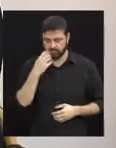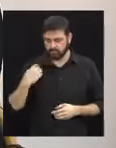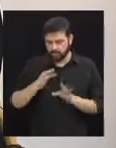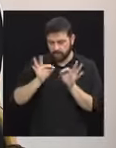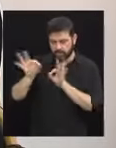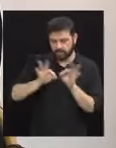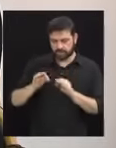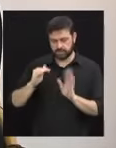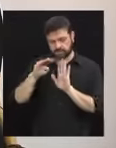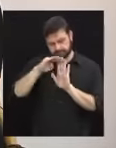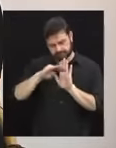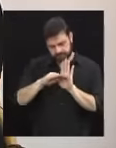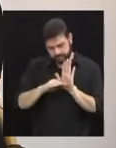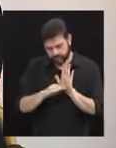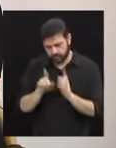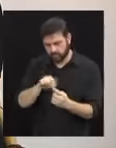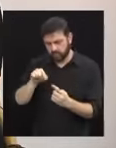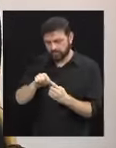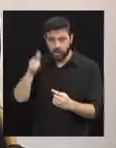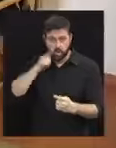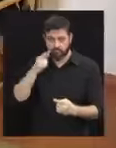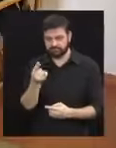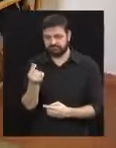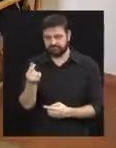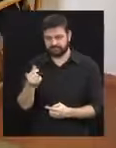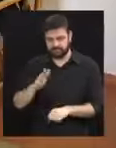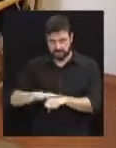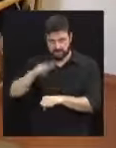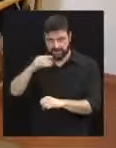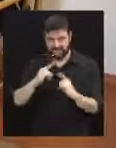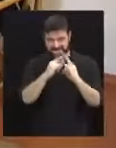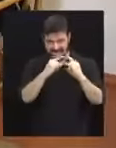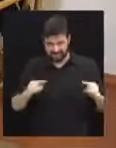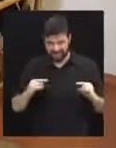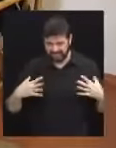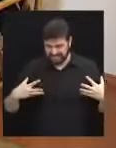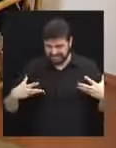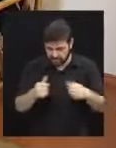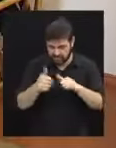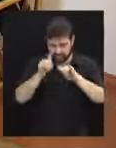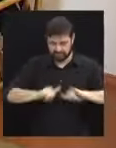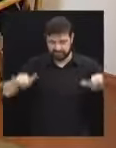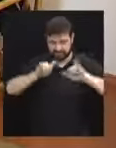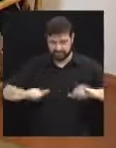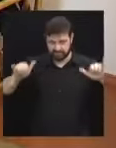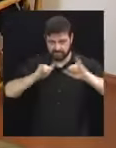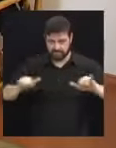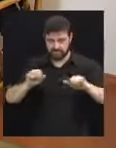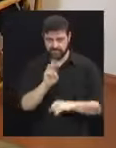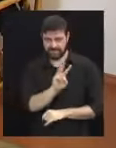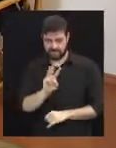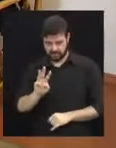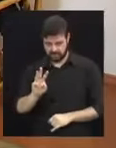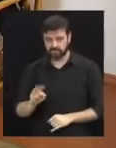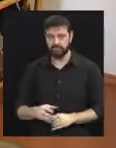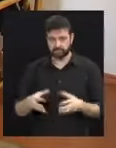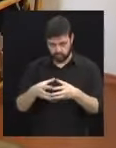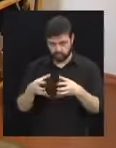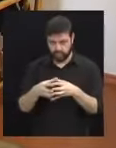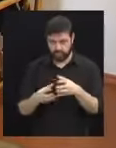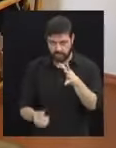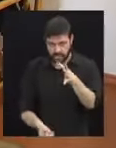desenvolvendo para viabilizar mais o nosso trabalho. As feiras todas que vocês fazem são divulgadas na fanpage de vocês? Todas são divulgadas. E